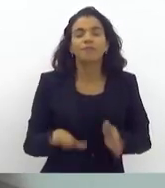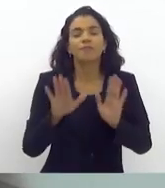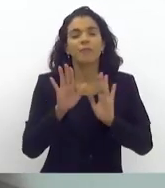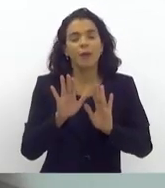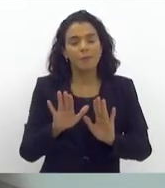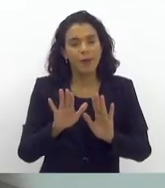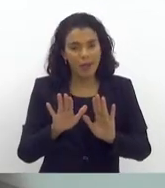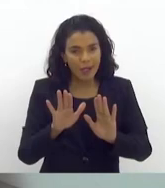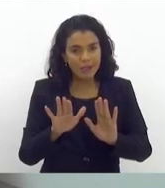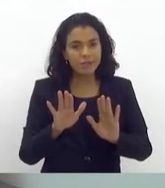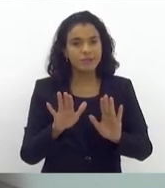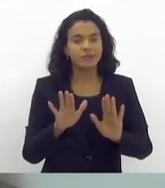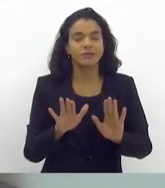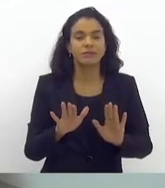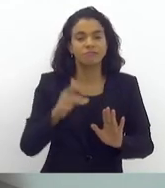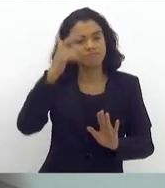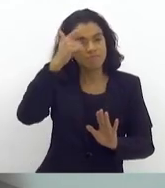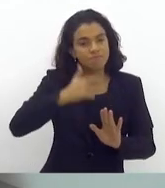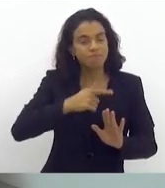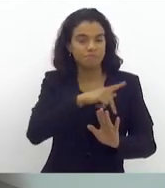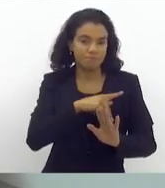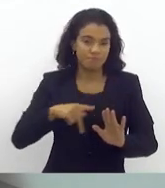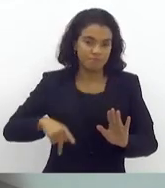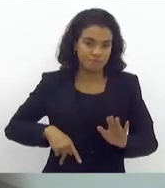estou aqui, senhor presidente,